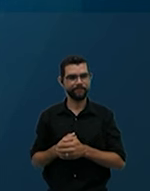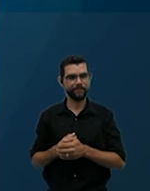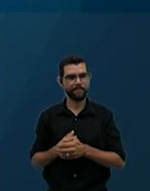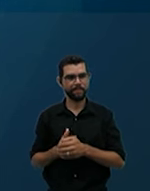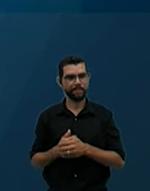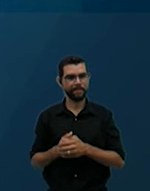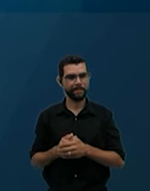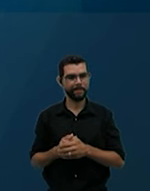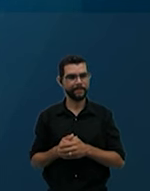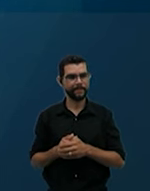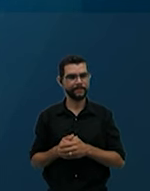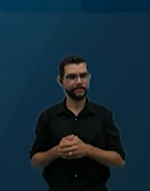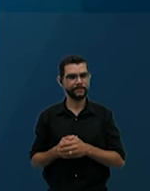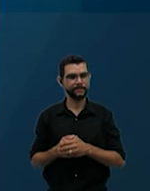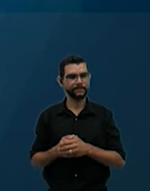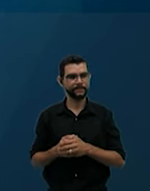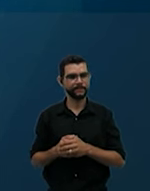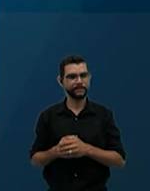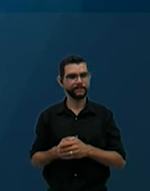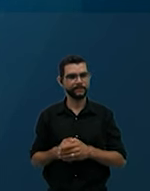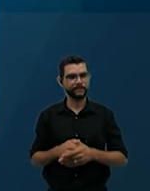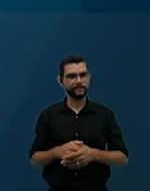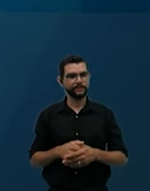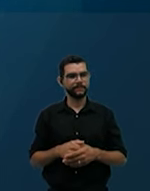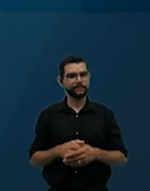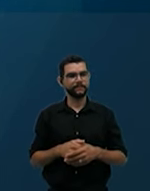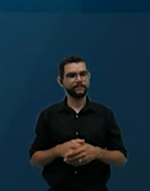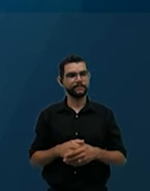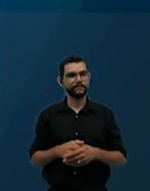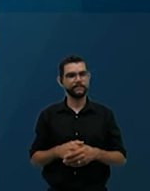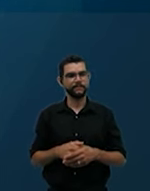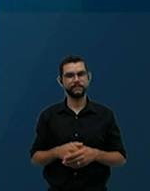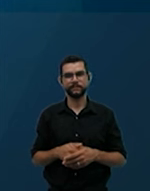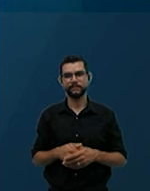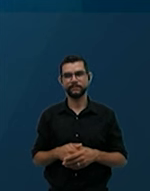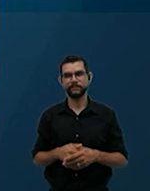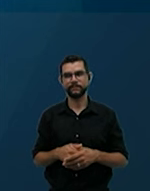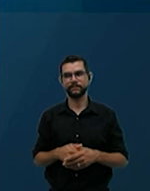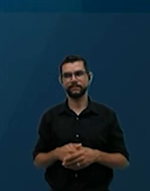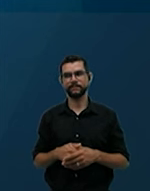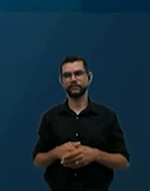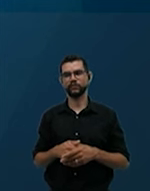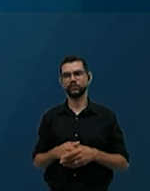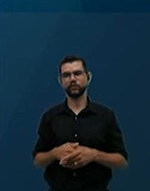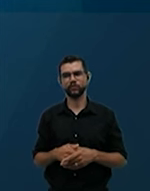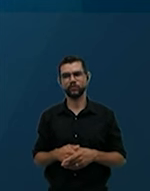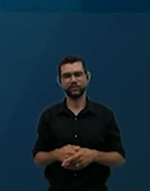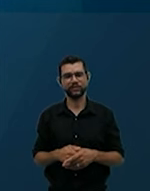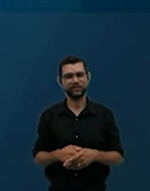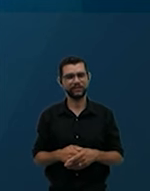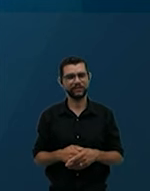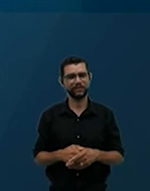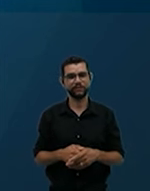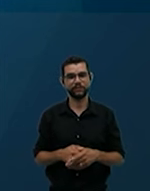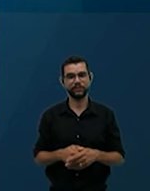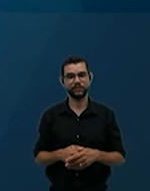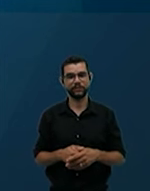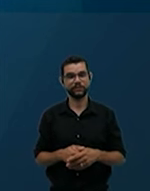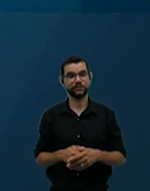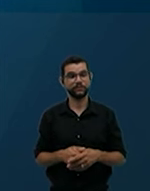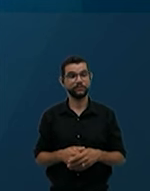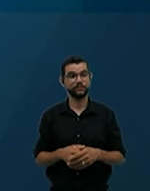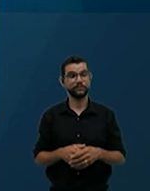base territorial, fora da prevista na própria Constituição do sindicato, porquanto há, nesse caso,